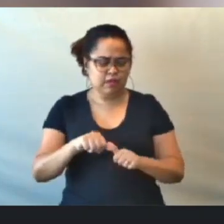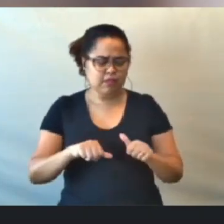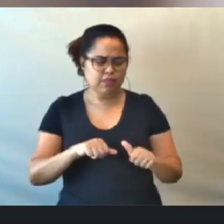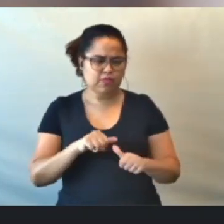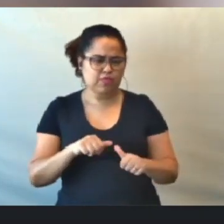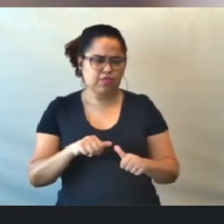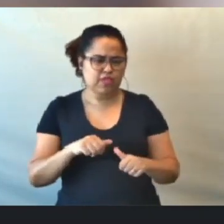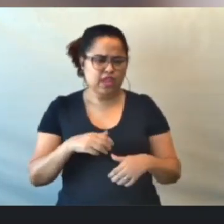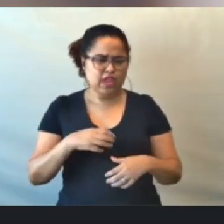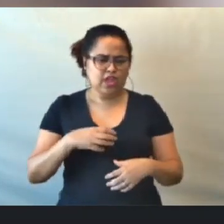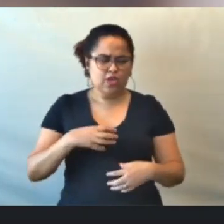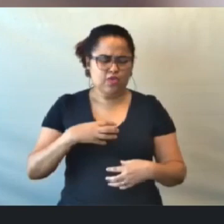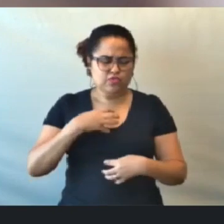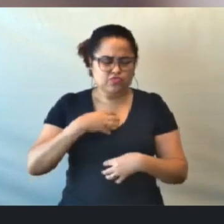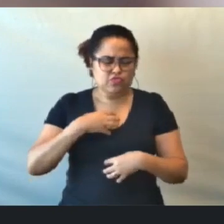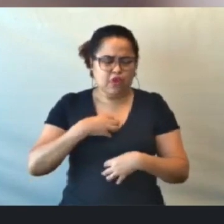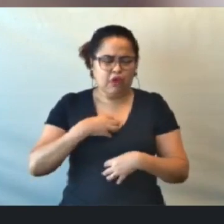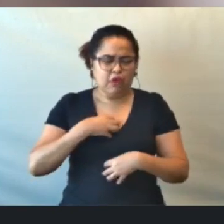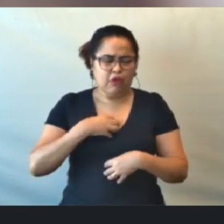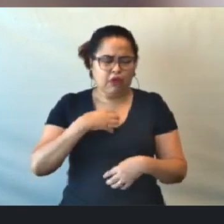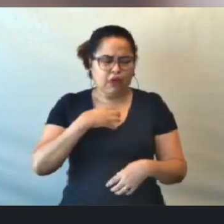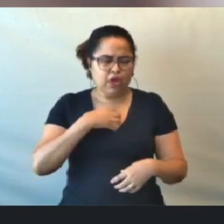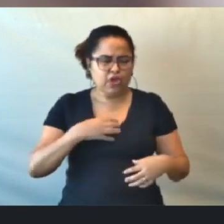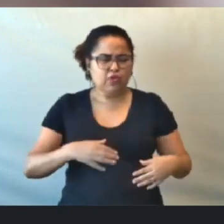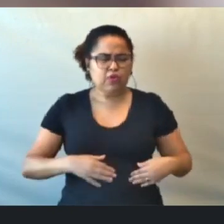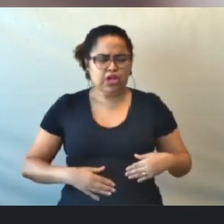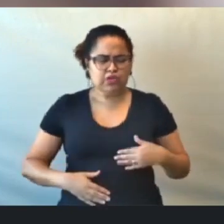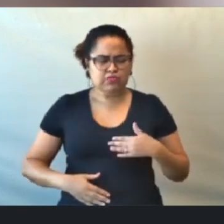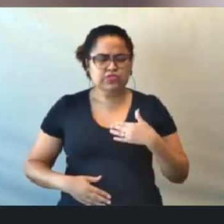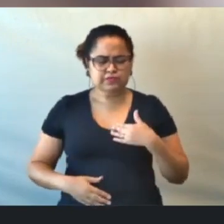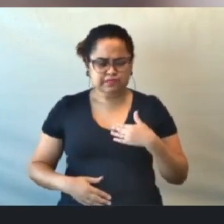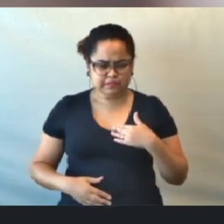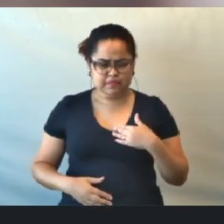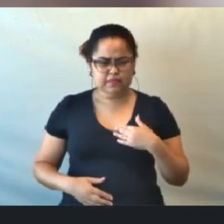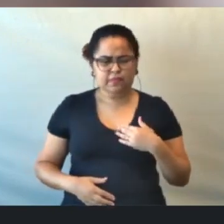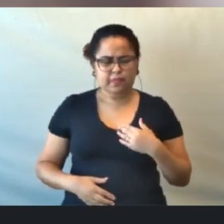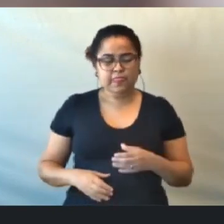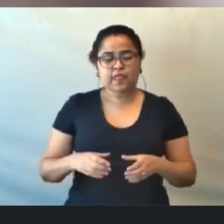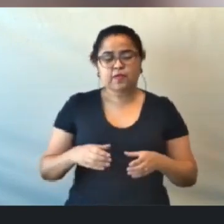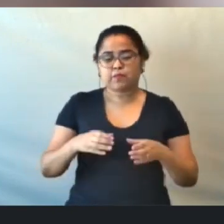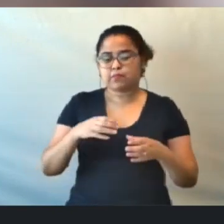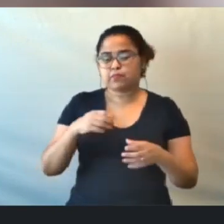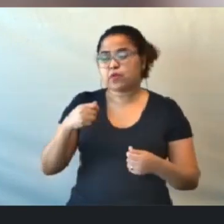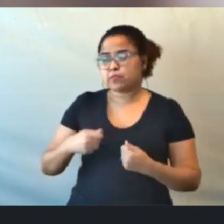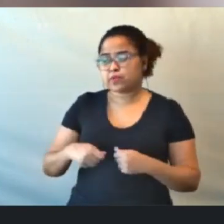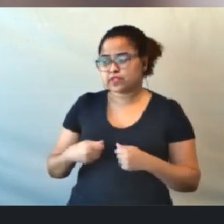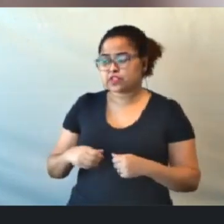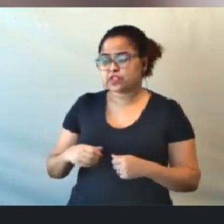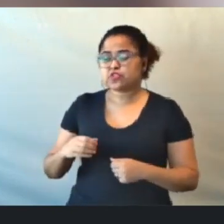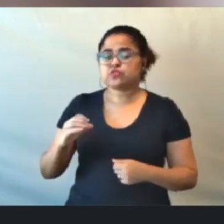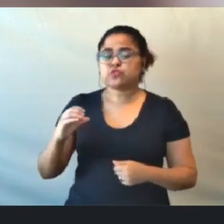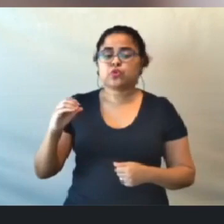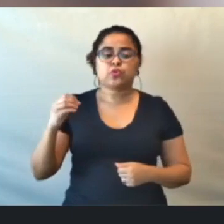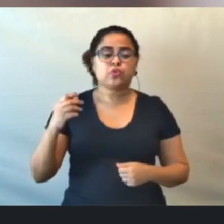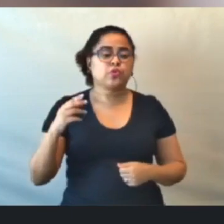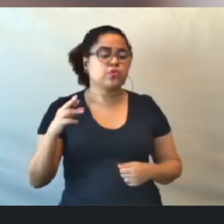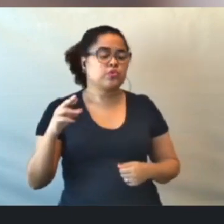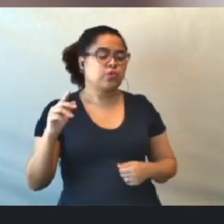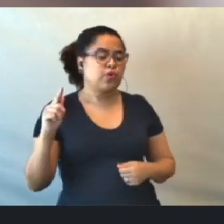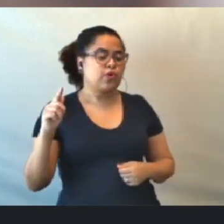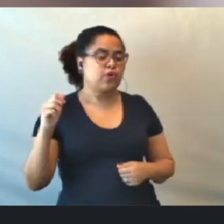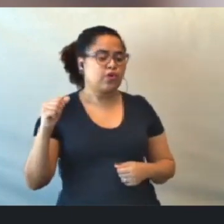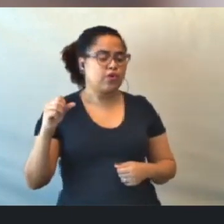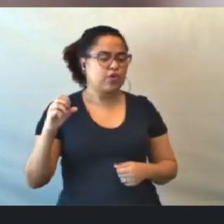Para ter um transplante eu tenho que ter o órgão que vai ser transplantado, O órgão ele tem que estar compatível com